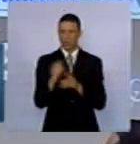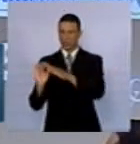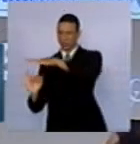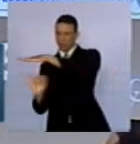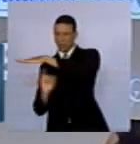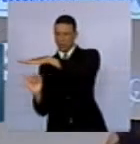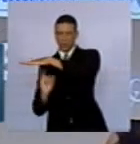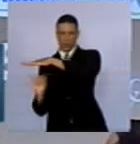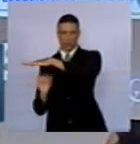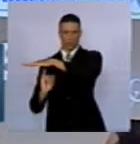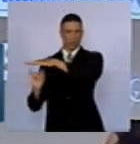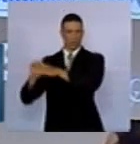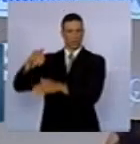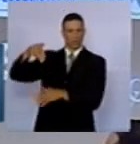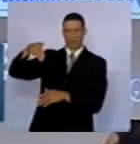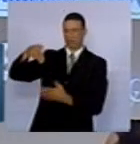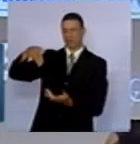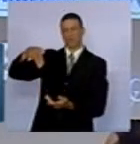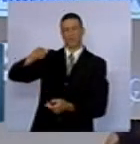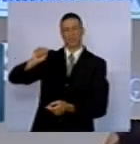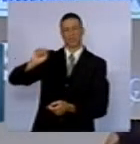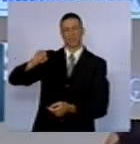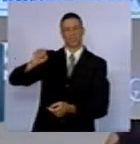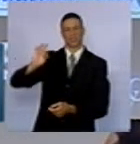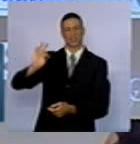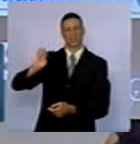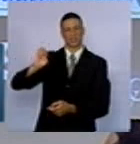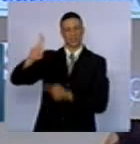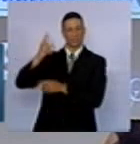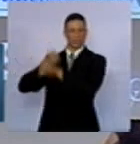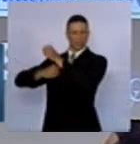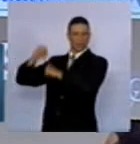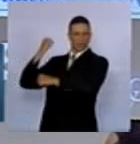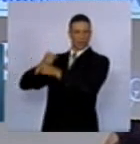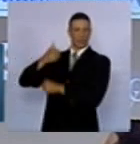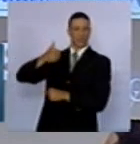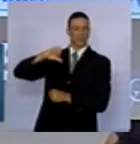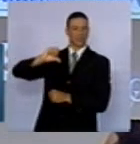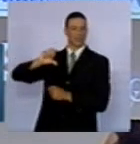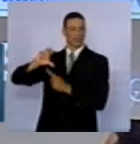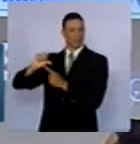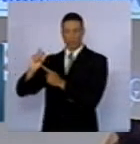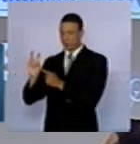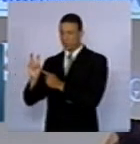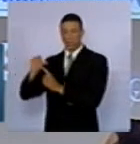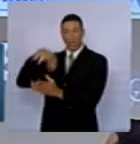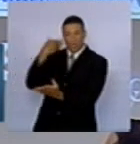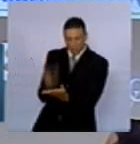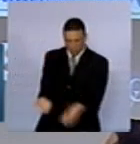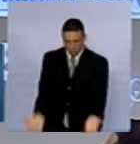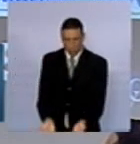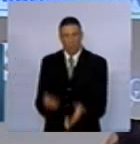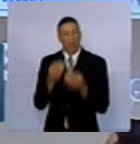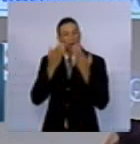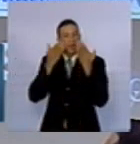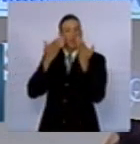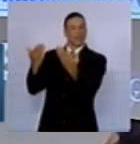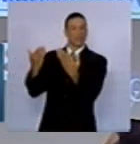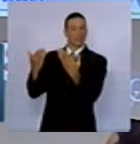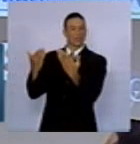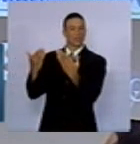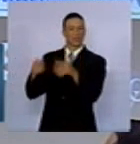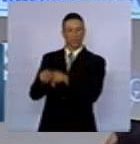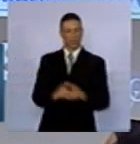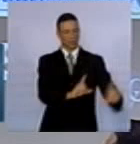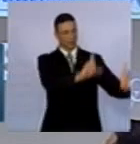Instituto do muskery desde a lei de 1995 que a lei do cab Veja onde nós chegamos né Não só a própria